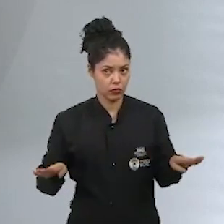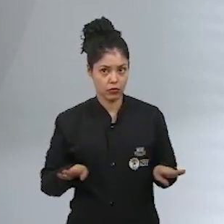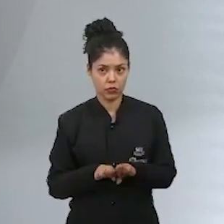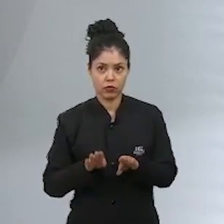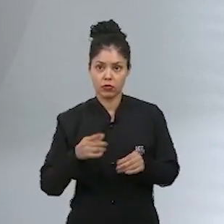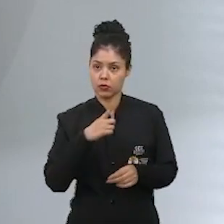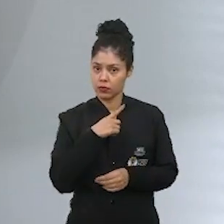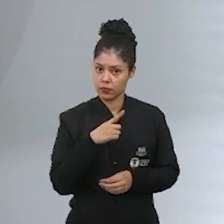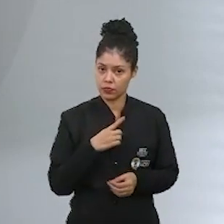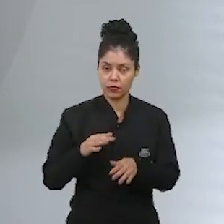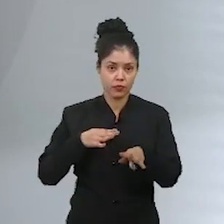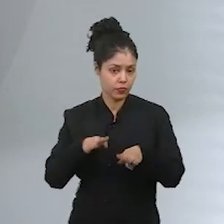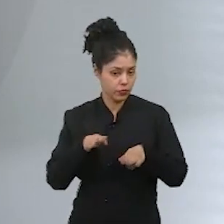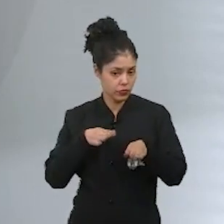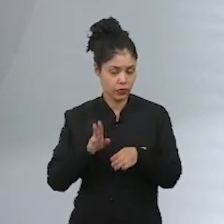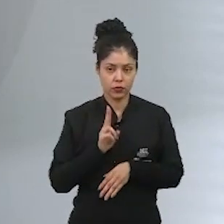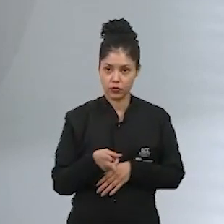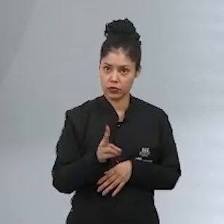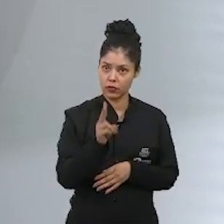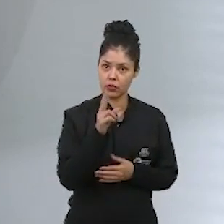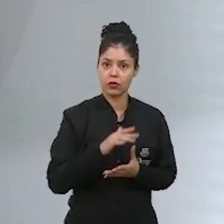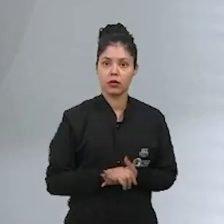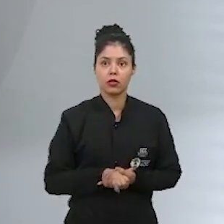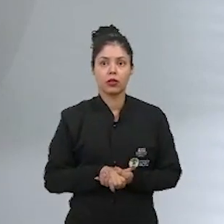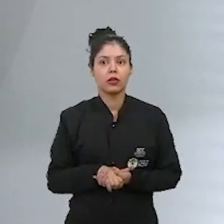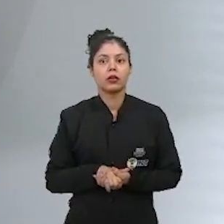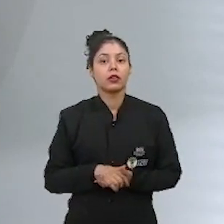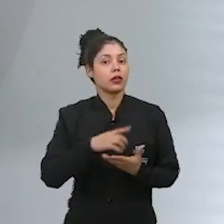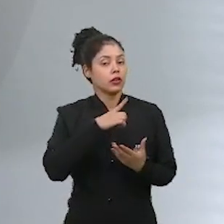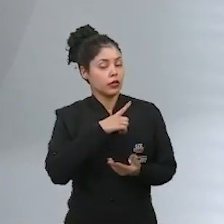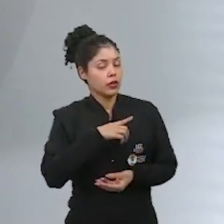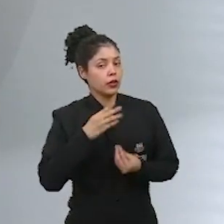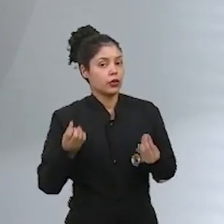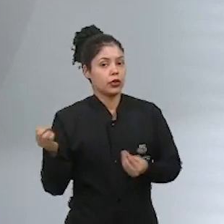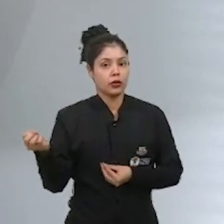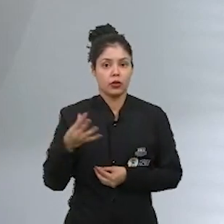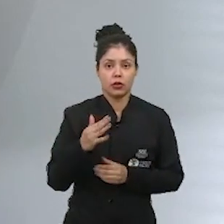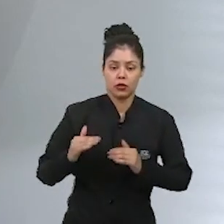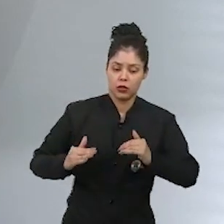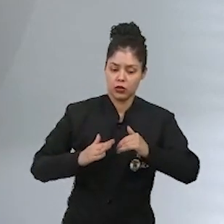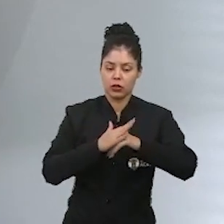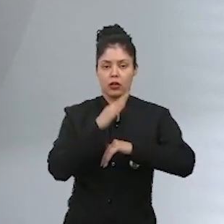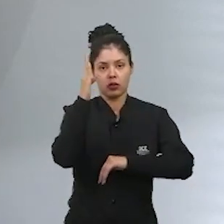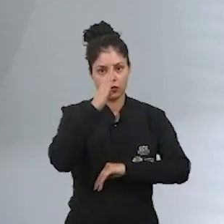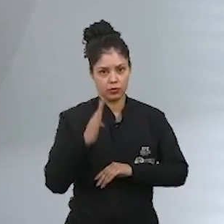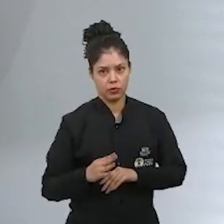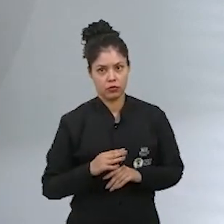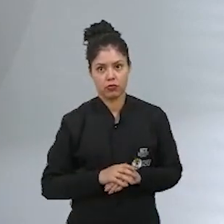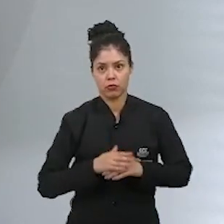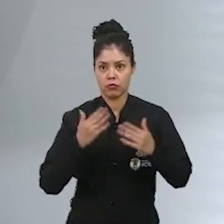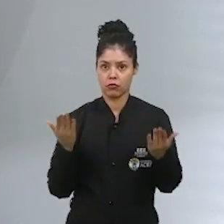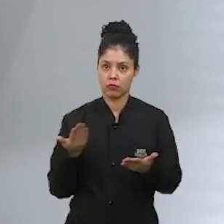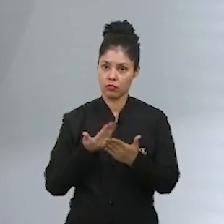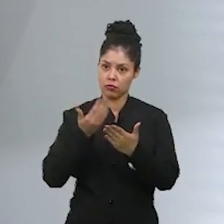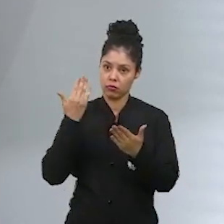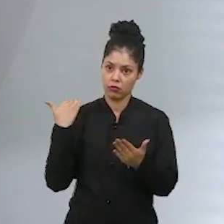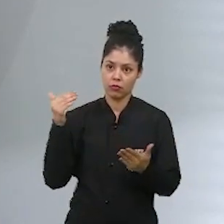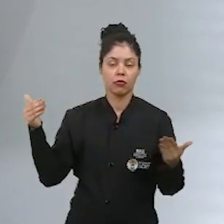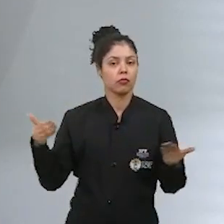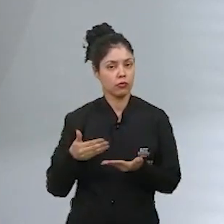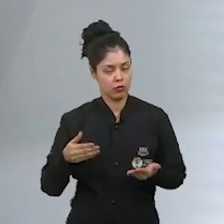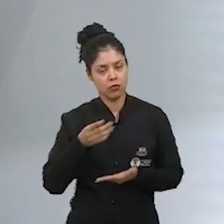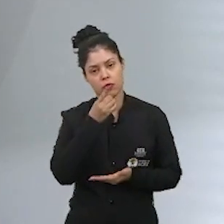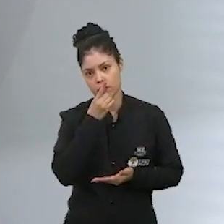para que haja esses movimentos constantes e haja ali formação de montanhas no Brasil, né? No passado, sim, mas